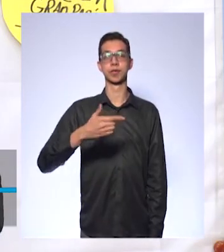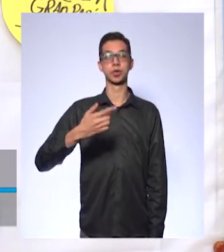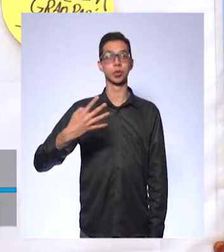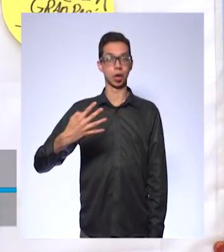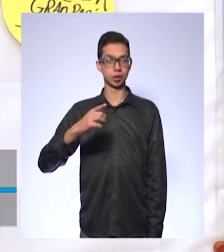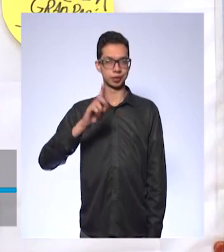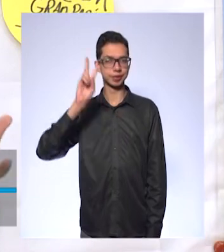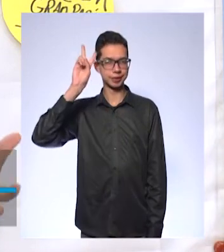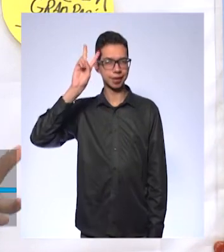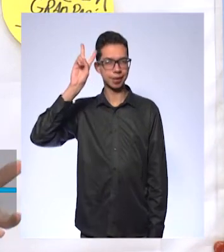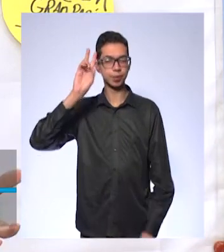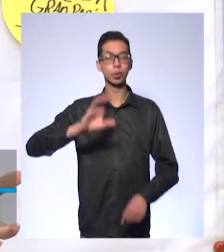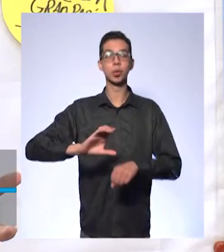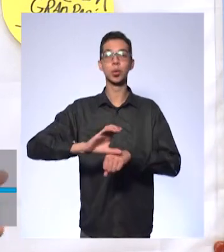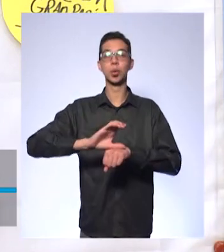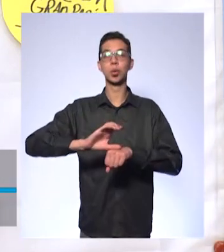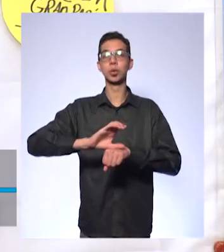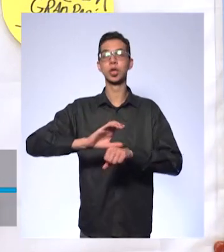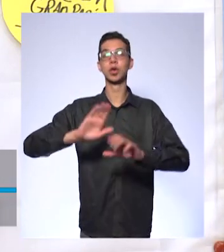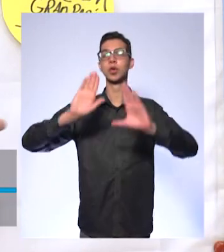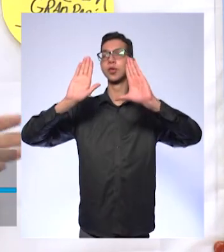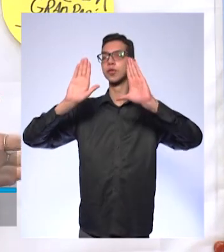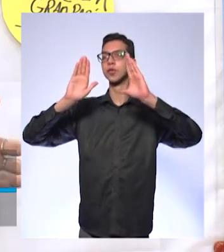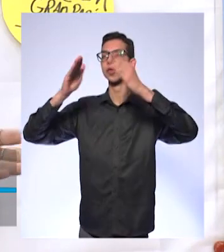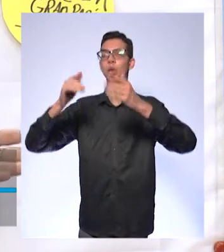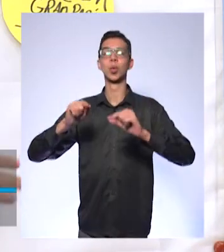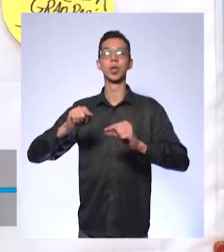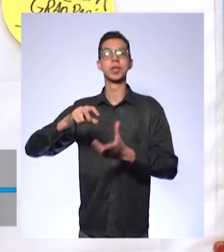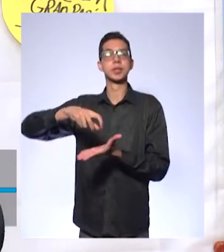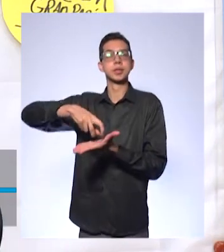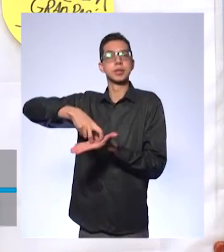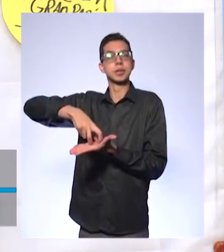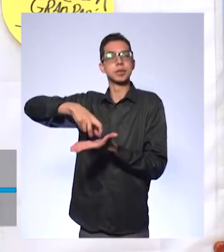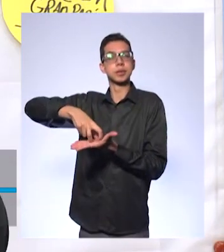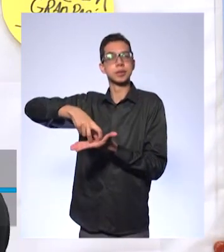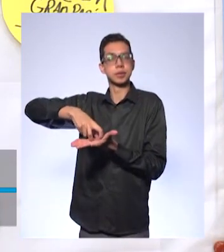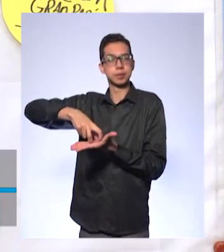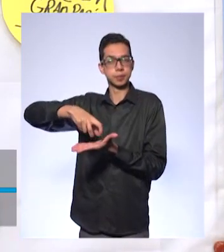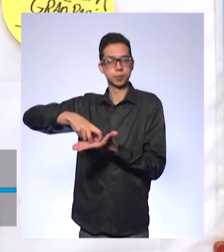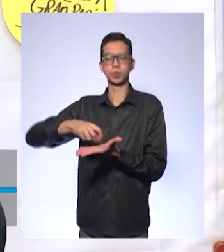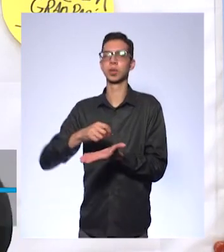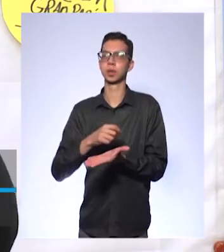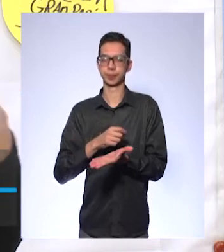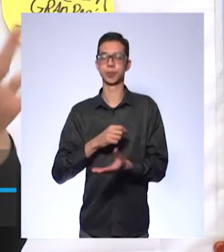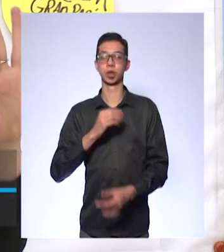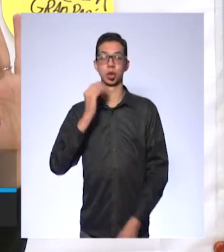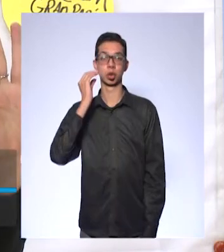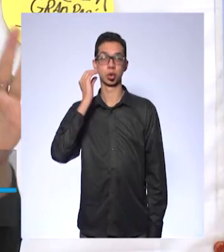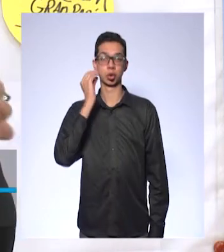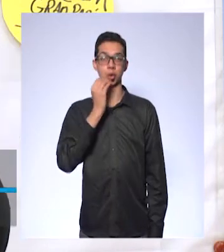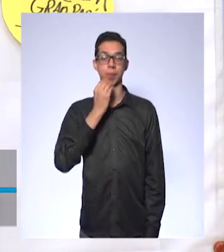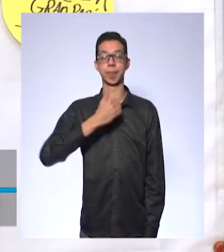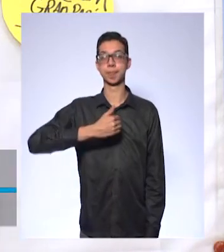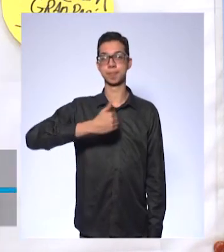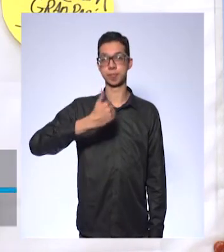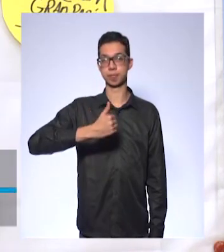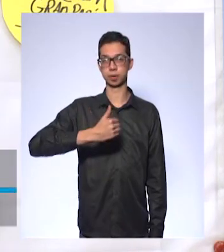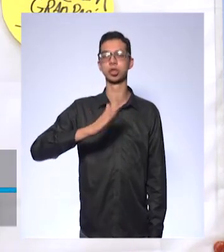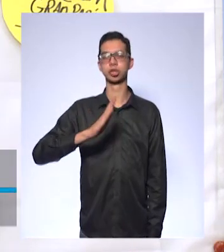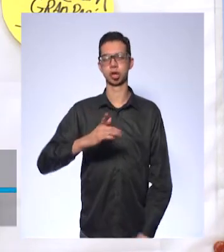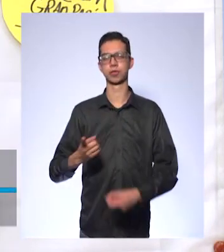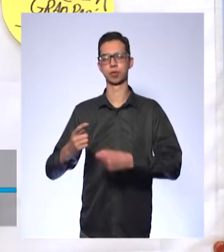Constituição extremamente centralizadora? Então, essa Constituição, embora o Dom Pedro I já voltou lá para Portugal e está aqui o